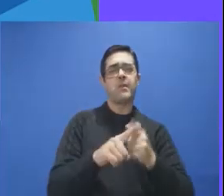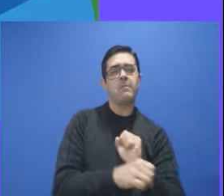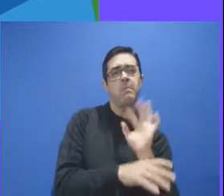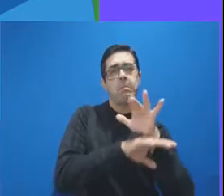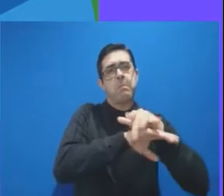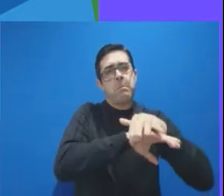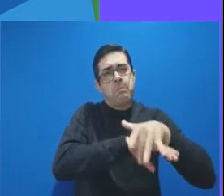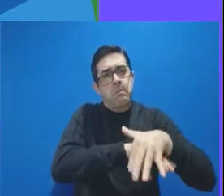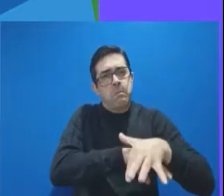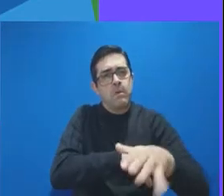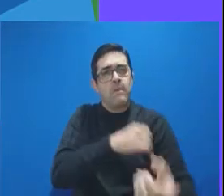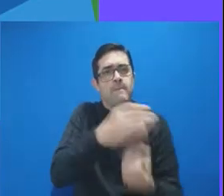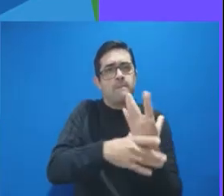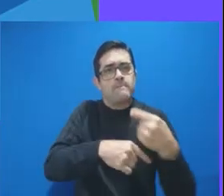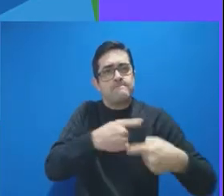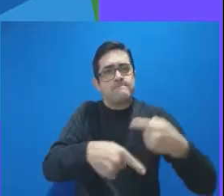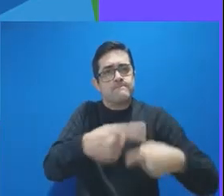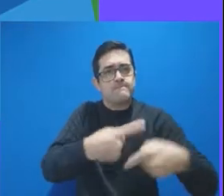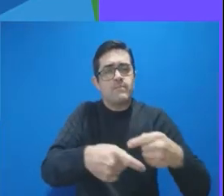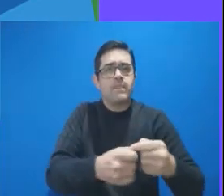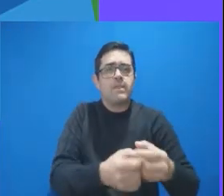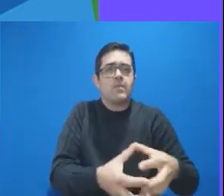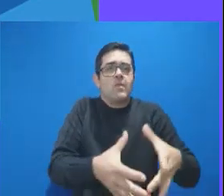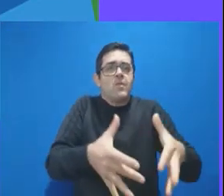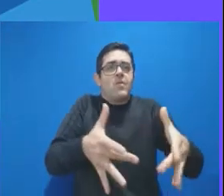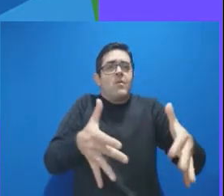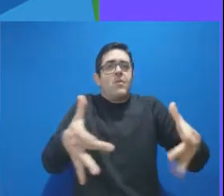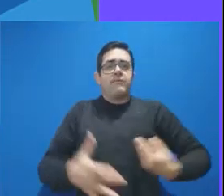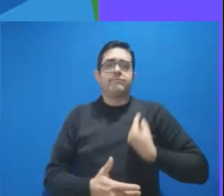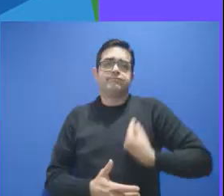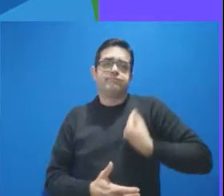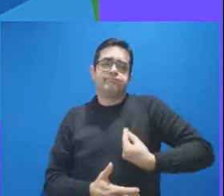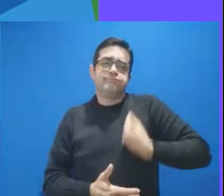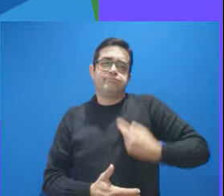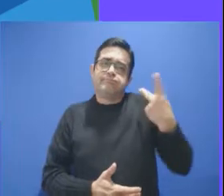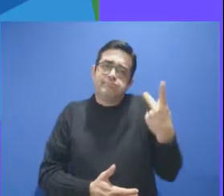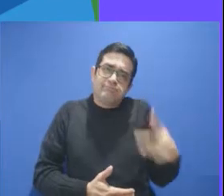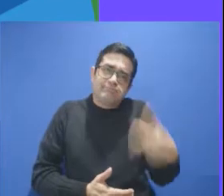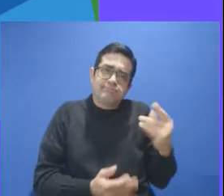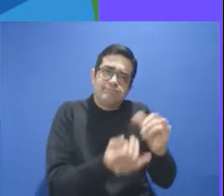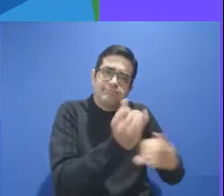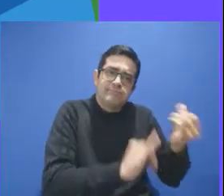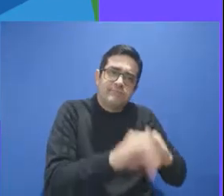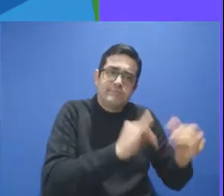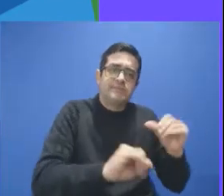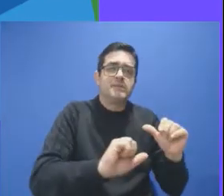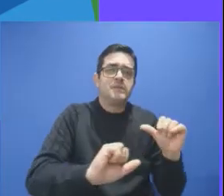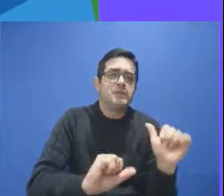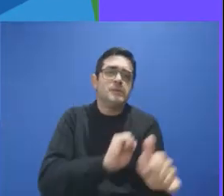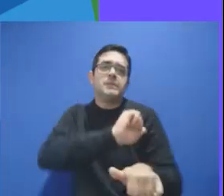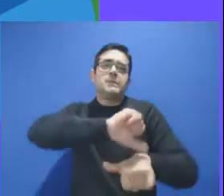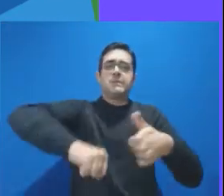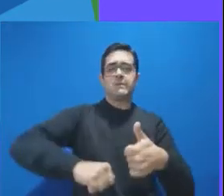lança é matéria-prima para o desenvolvimento da vida, através de organismos quimiosintetizantes, essas substâncias